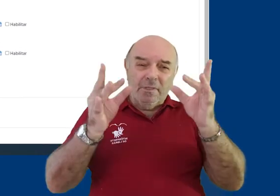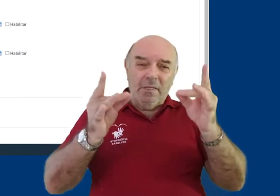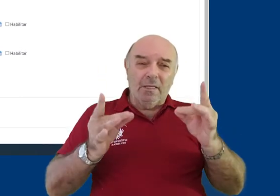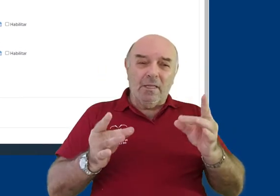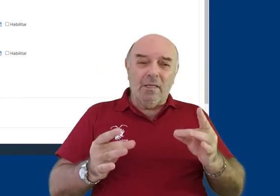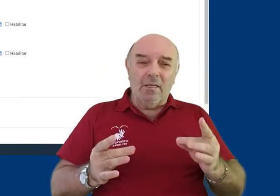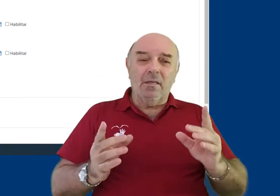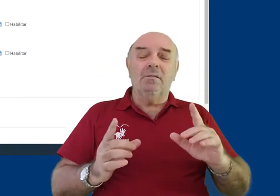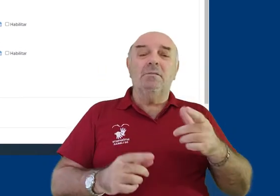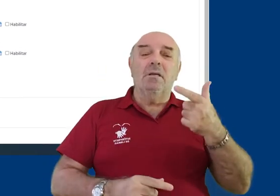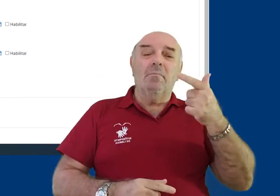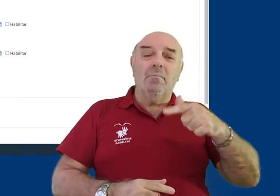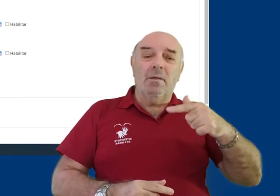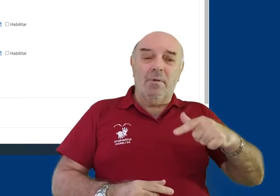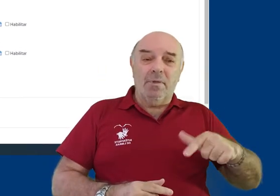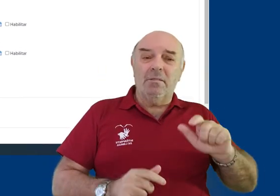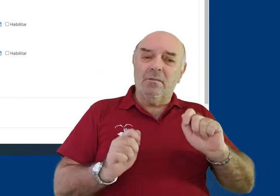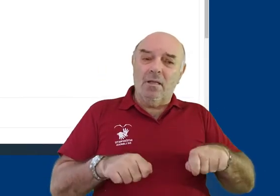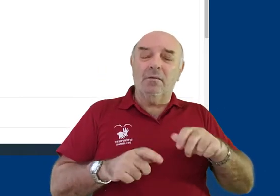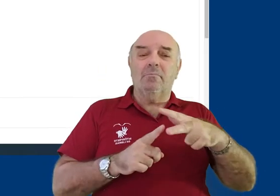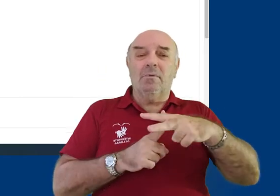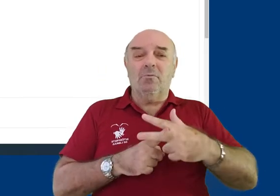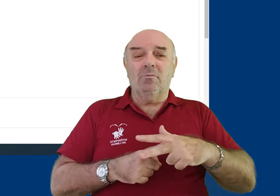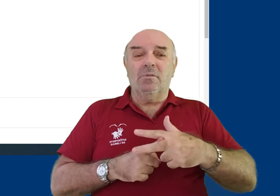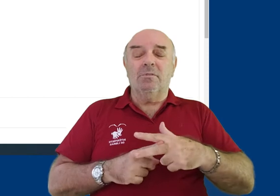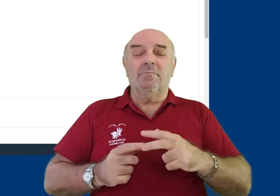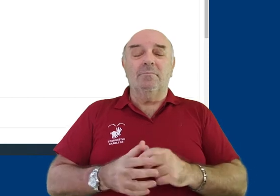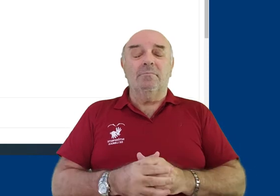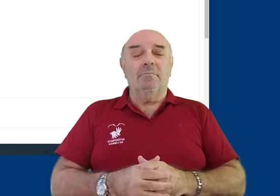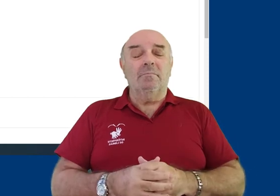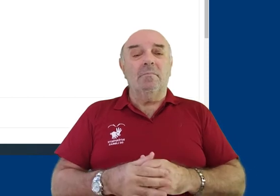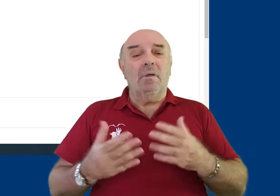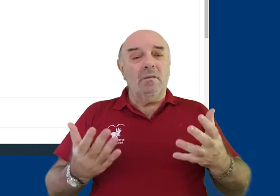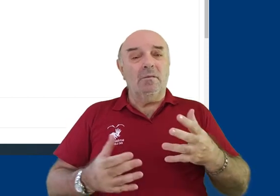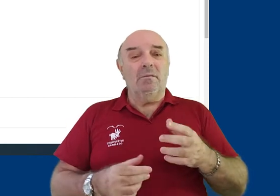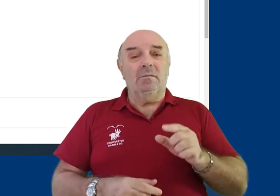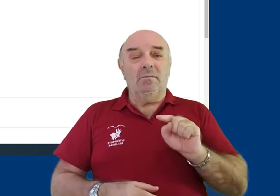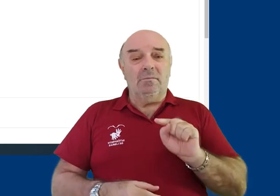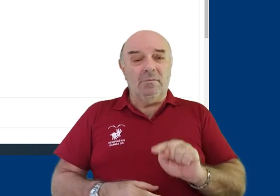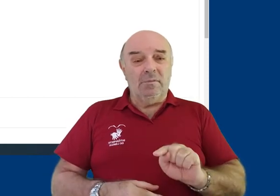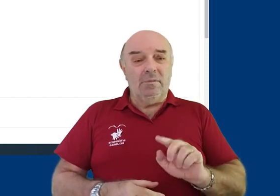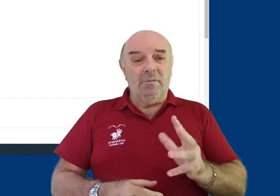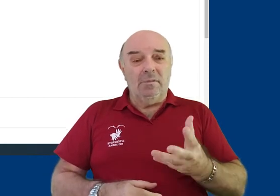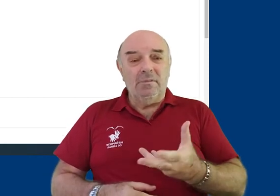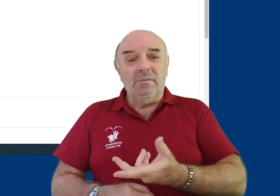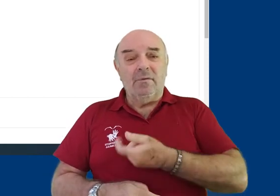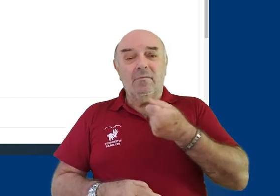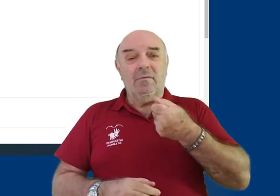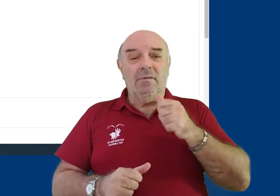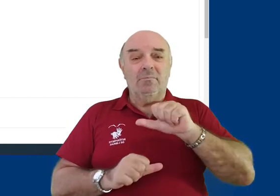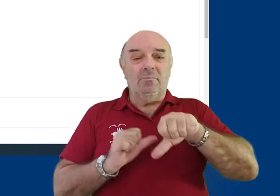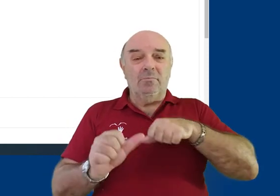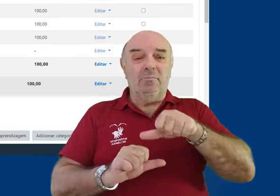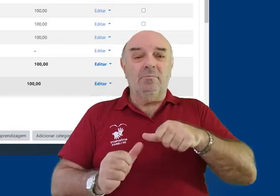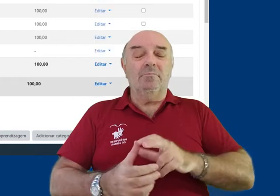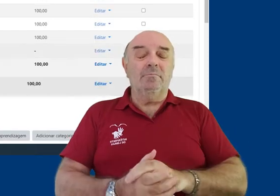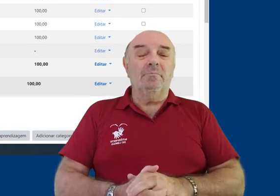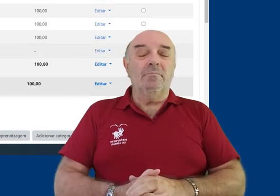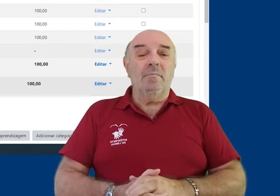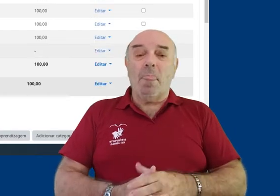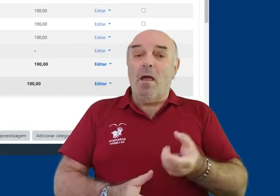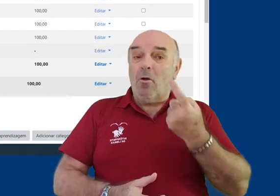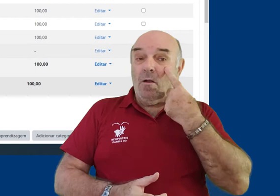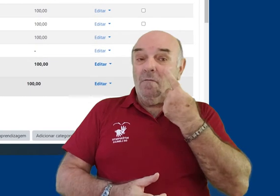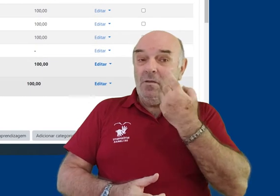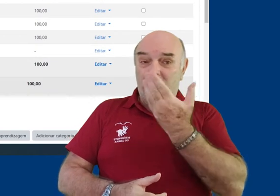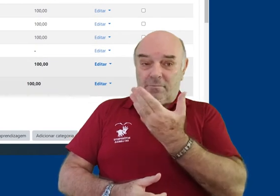ver mais detalhes de configuração. E eu posso salvar as mudanças.